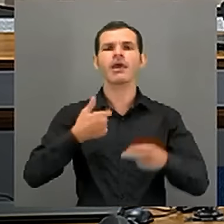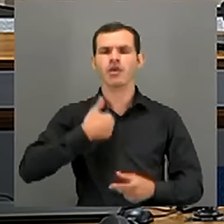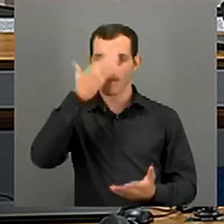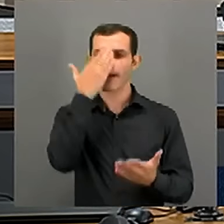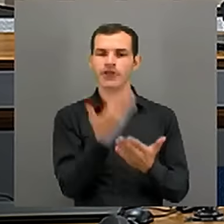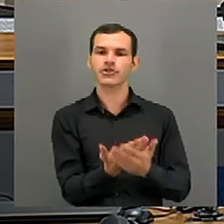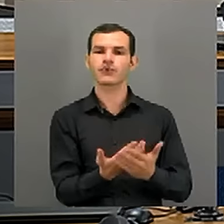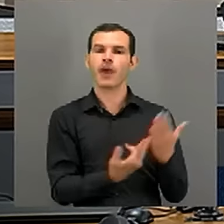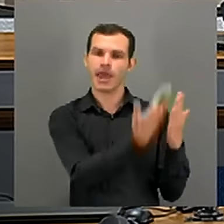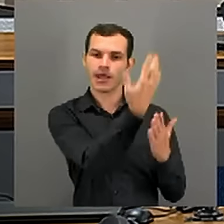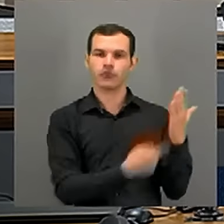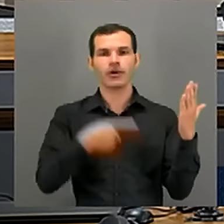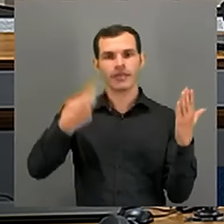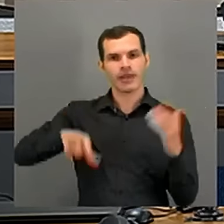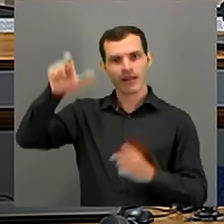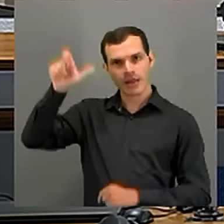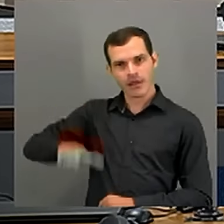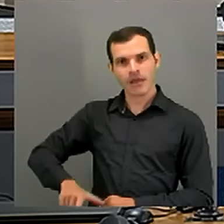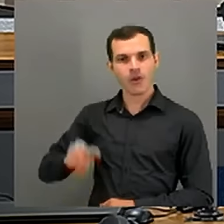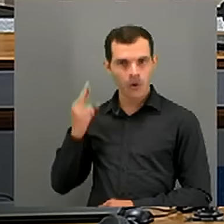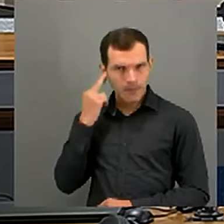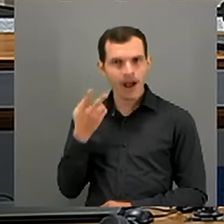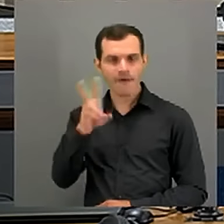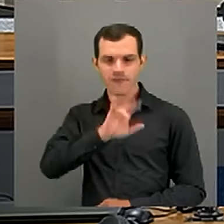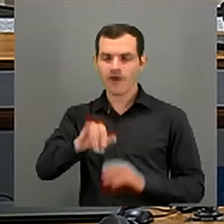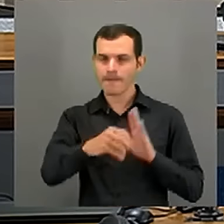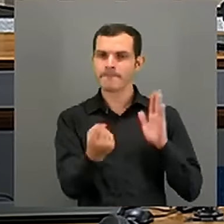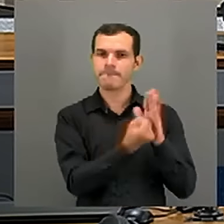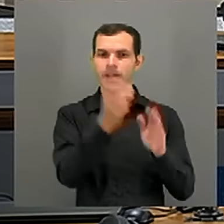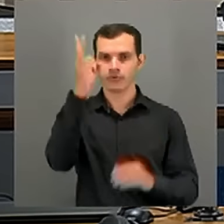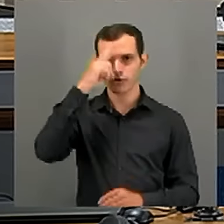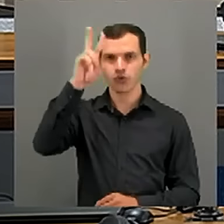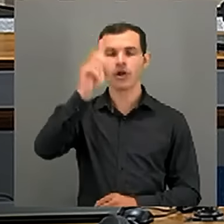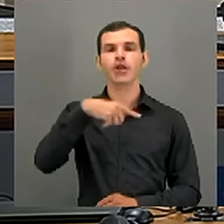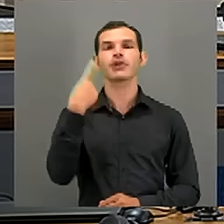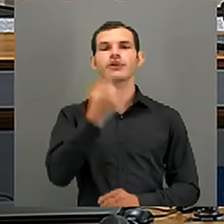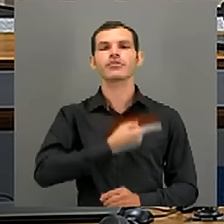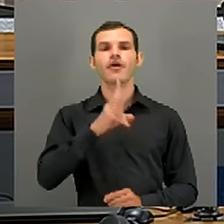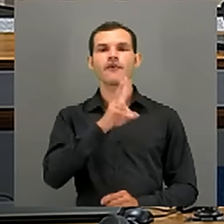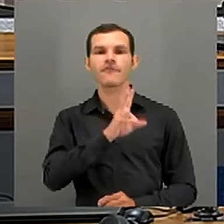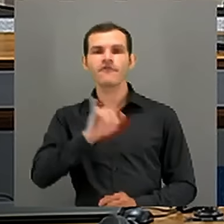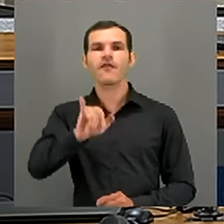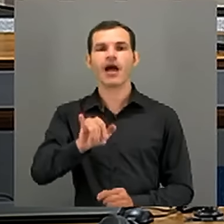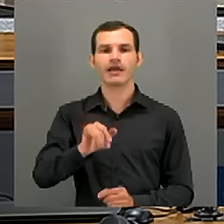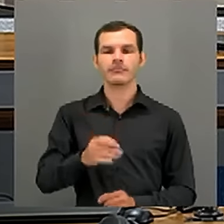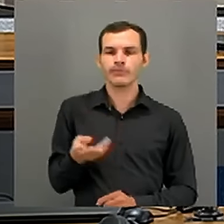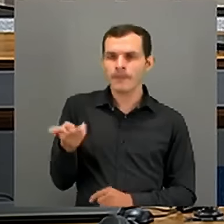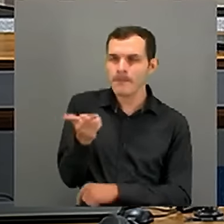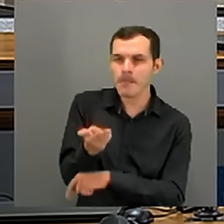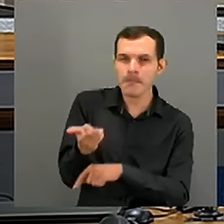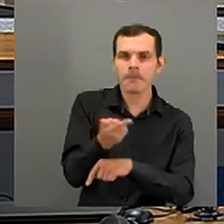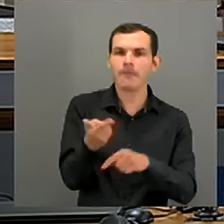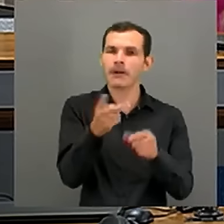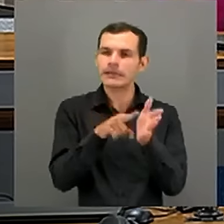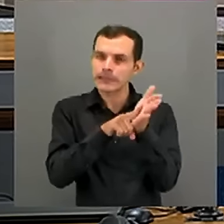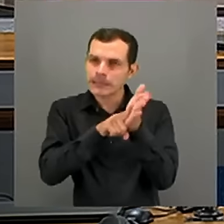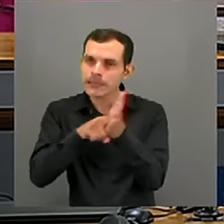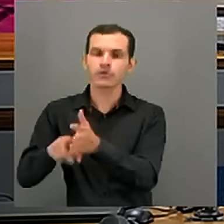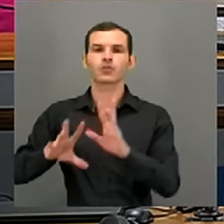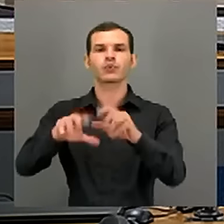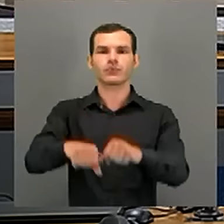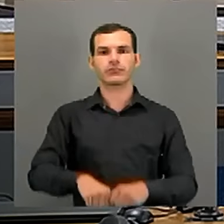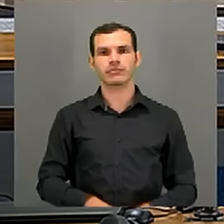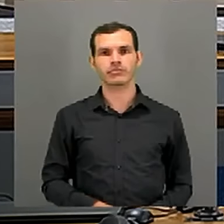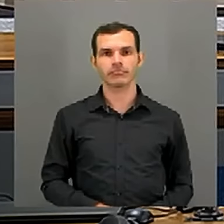de Romário ficará na história e nós vamos atrás de rigorosamente tudo. E outra